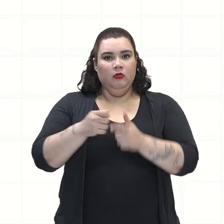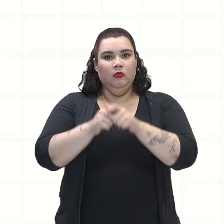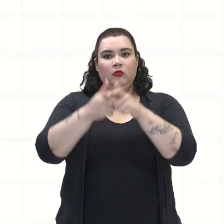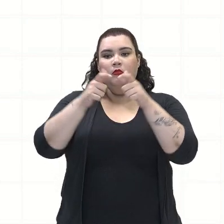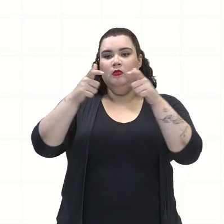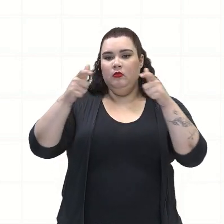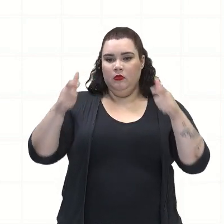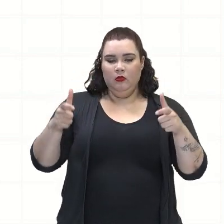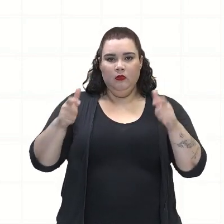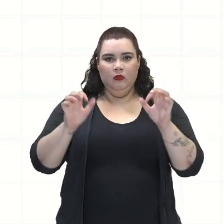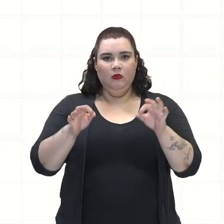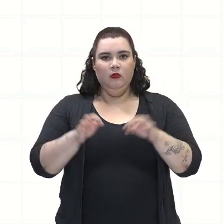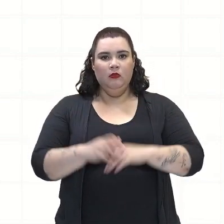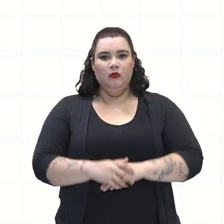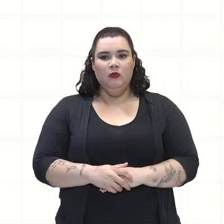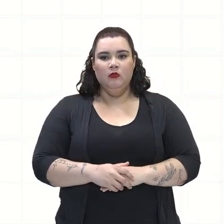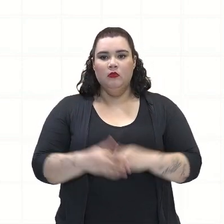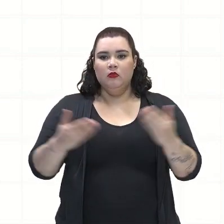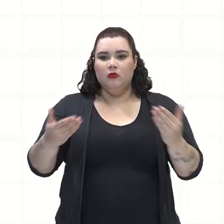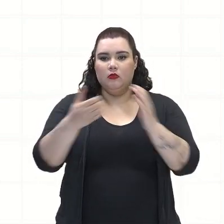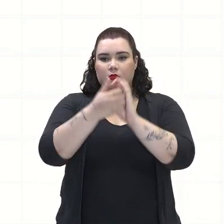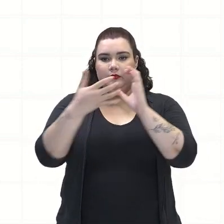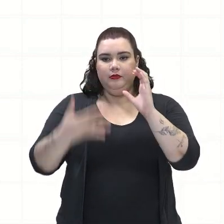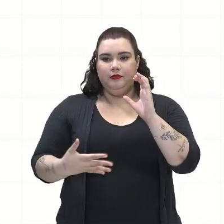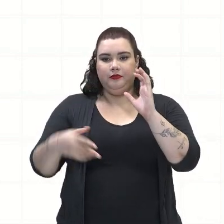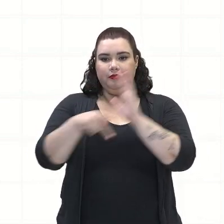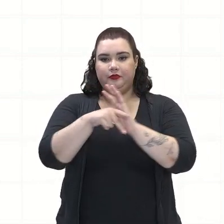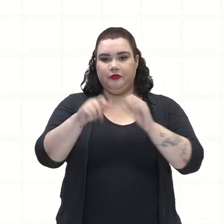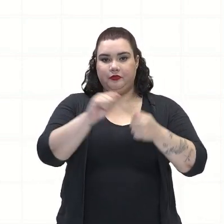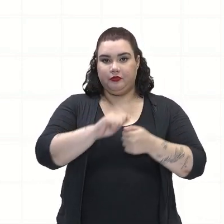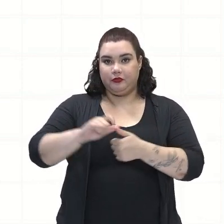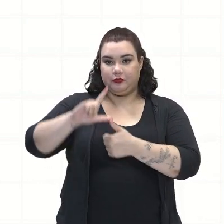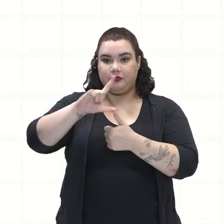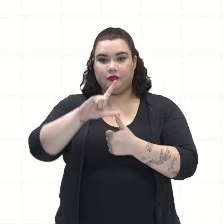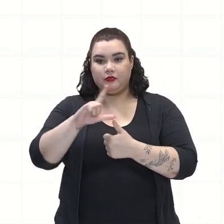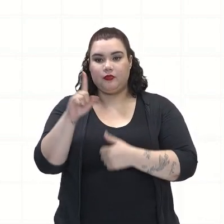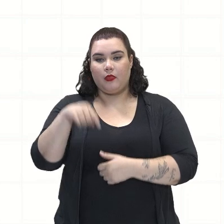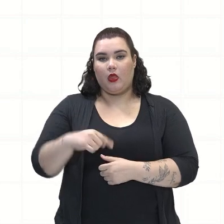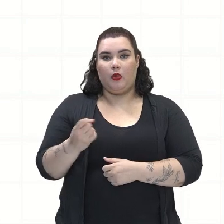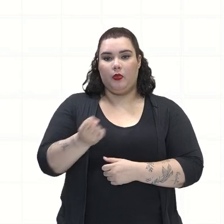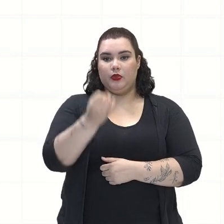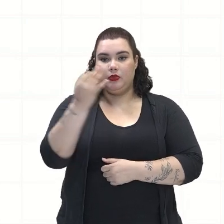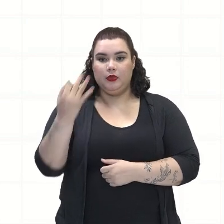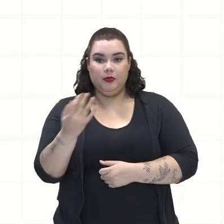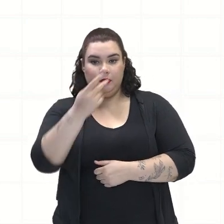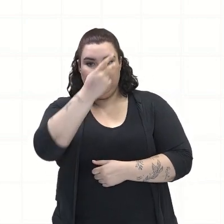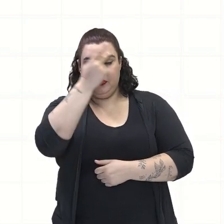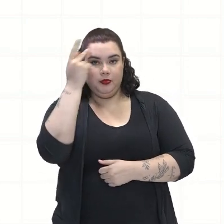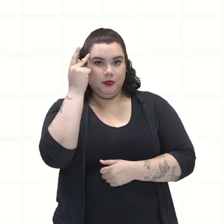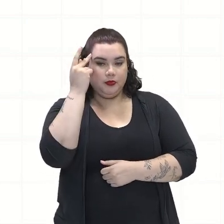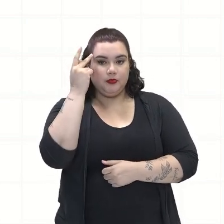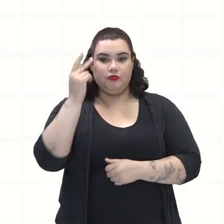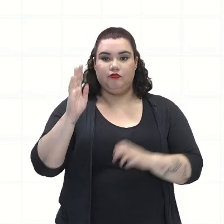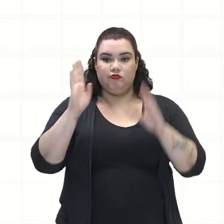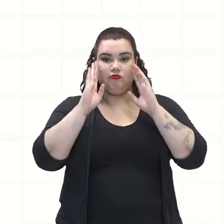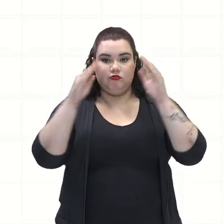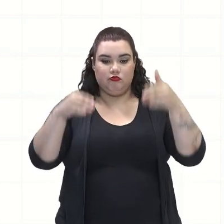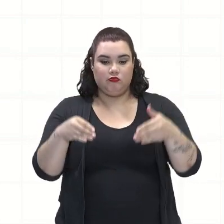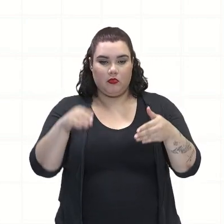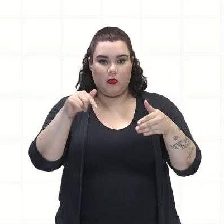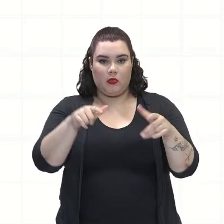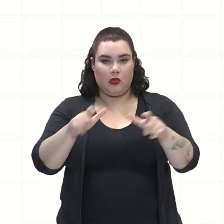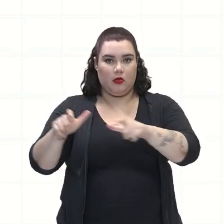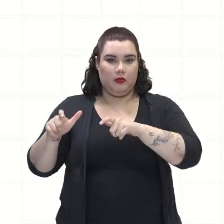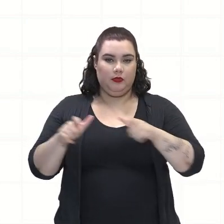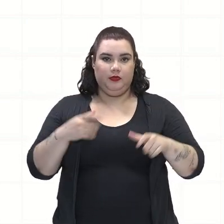grande. Então, pessoal, uma característica da América Latina é a quantidade de pessoas muito concentradas ali nas